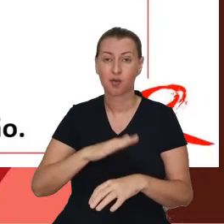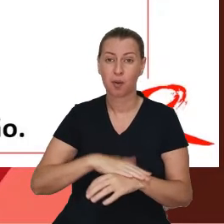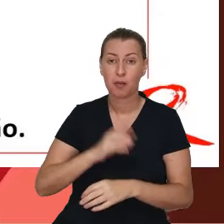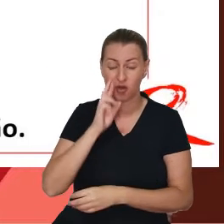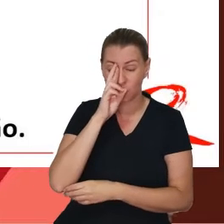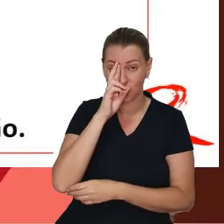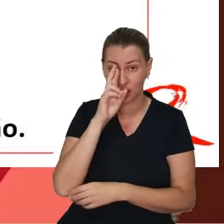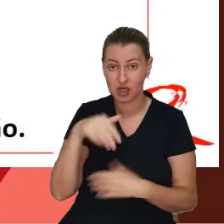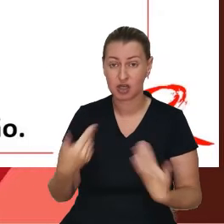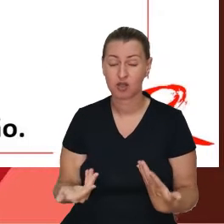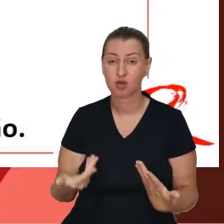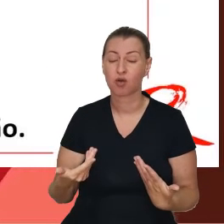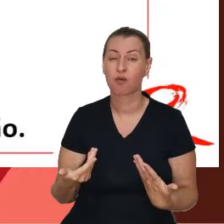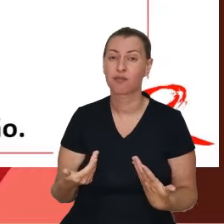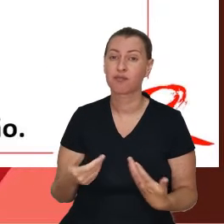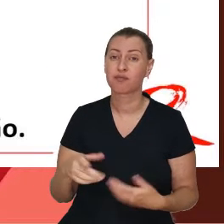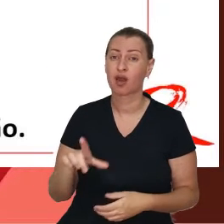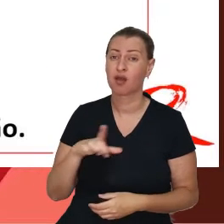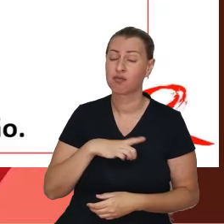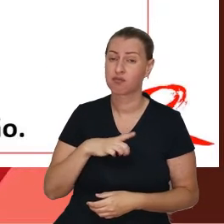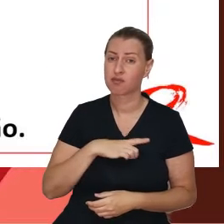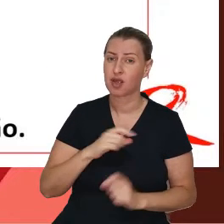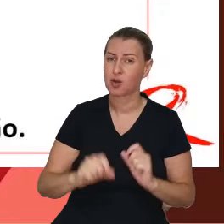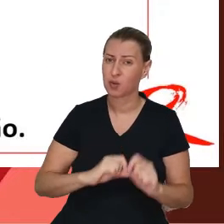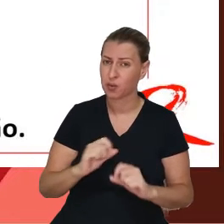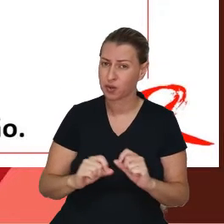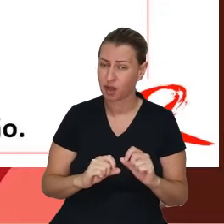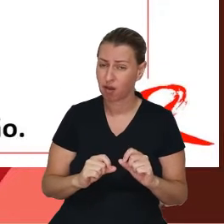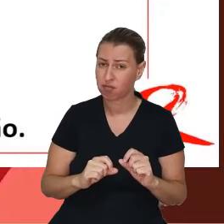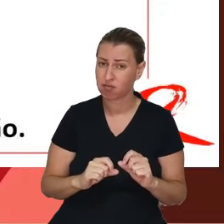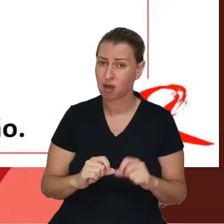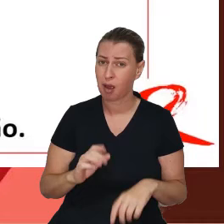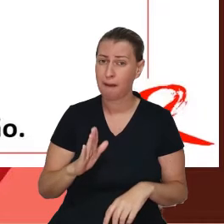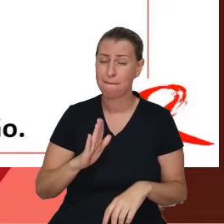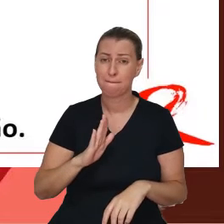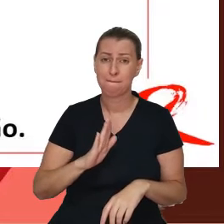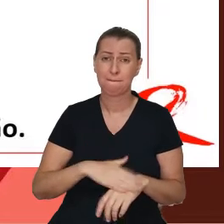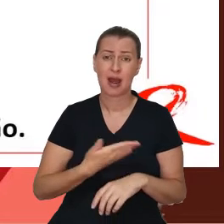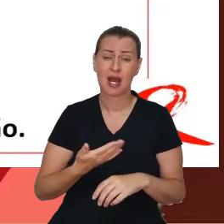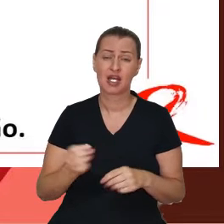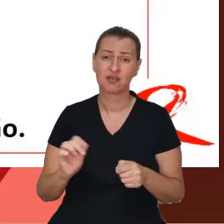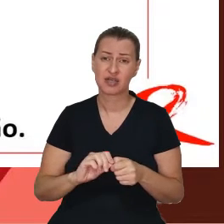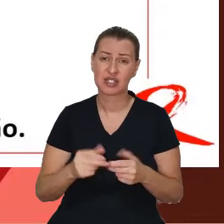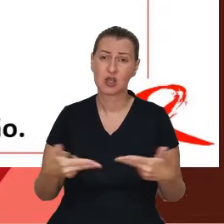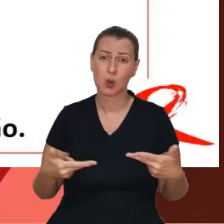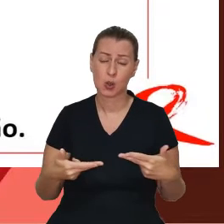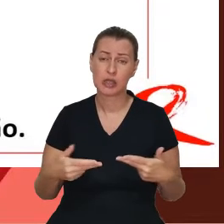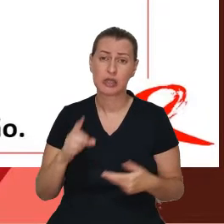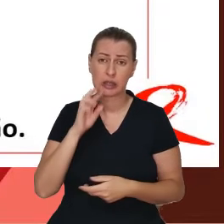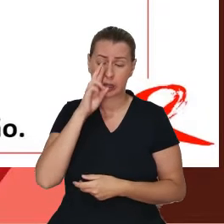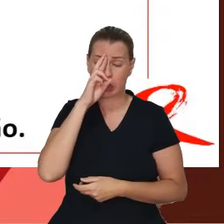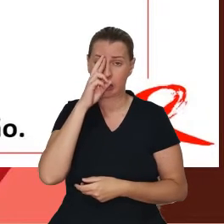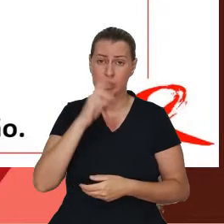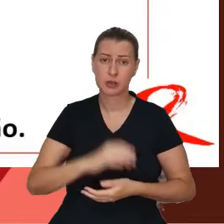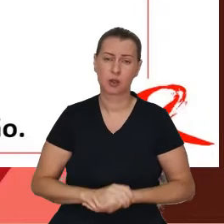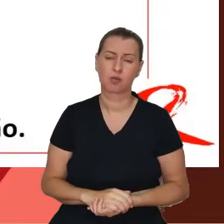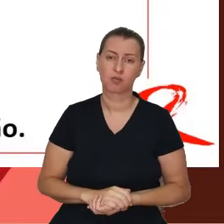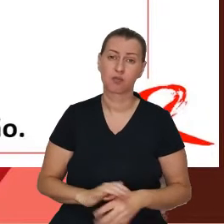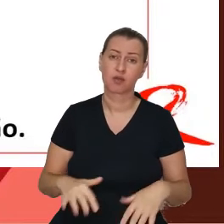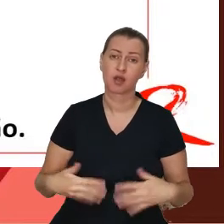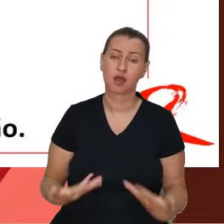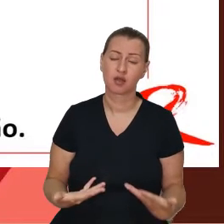risco, acaba tendo condutas bem mais displicentes e de risco, né?